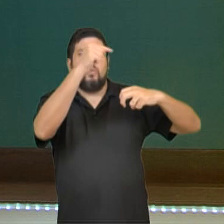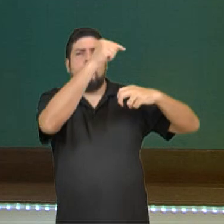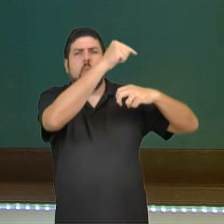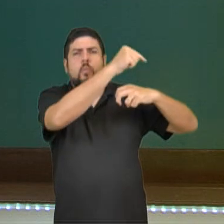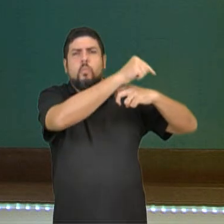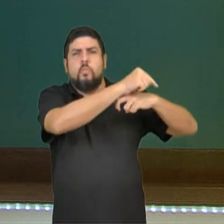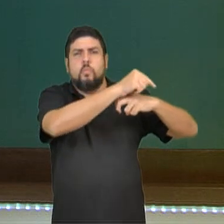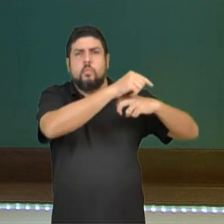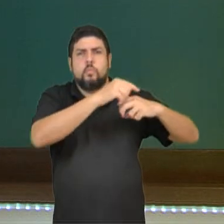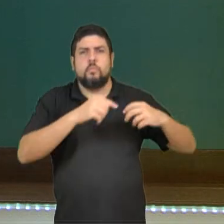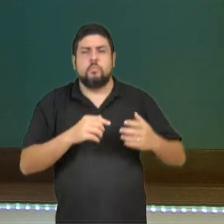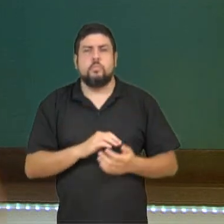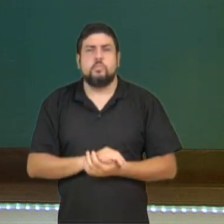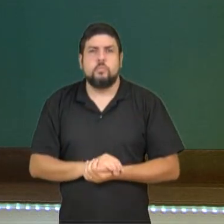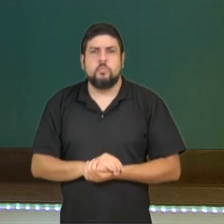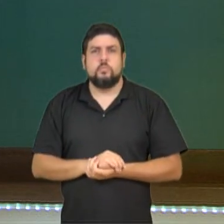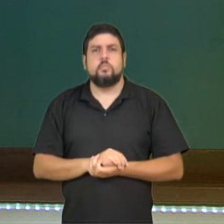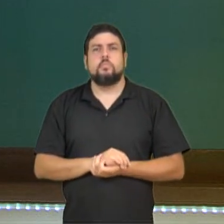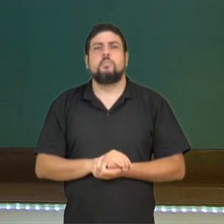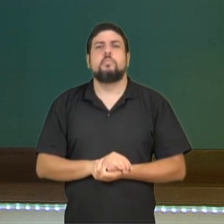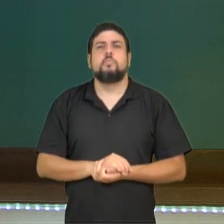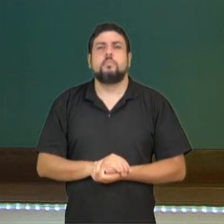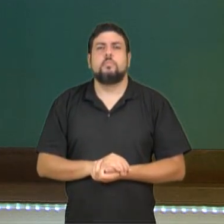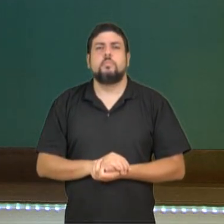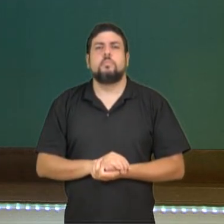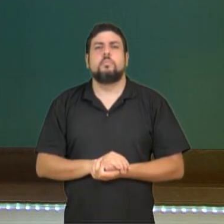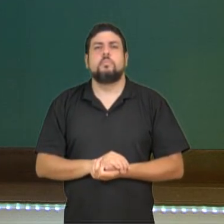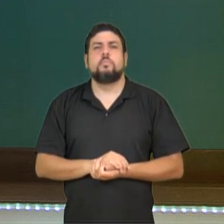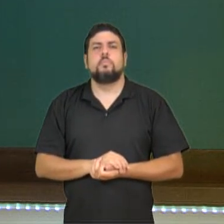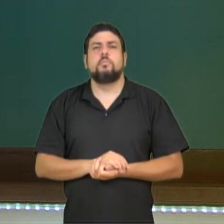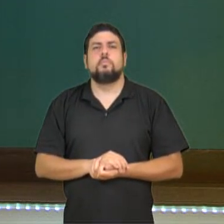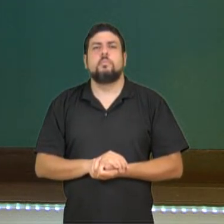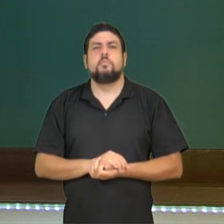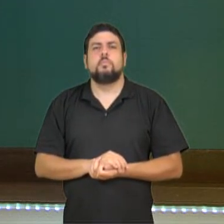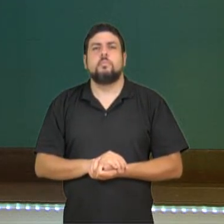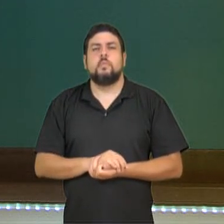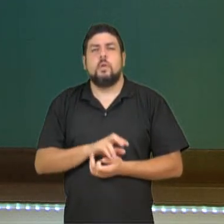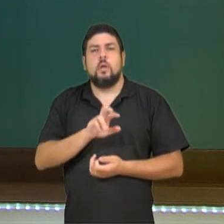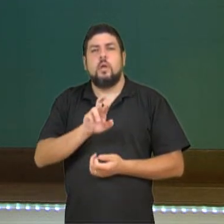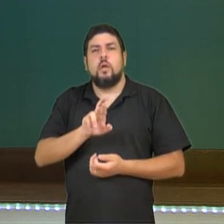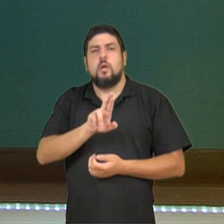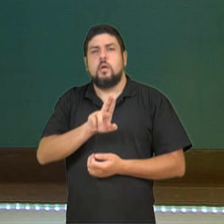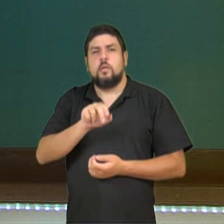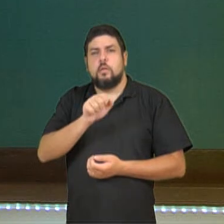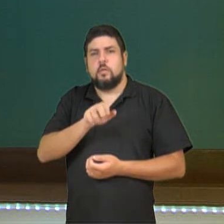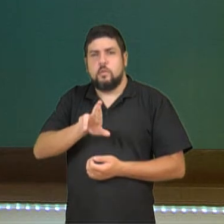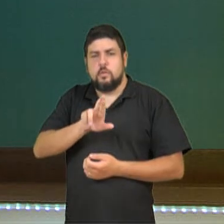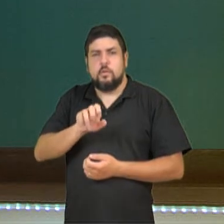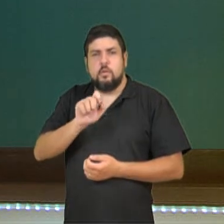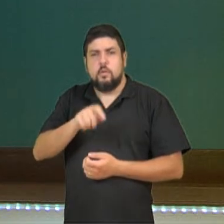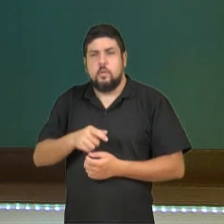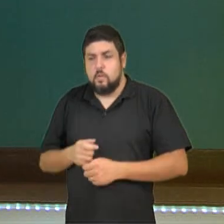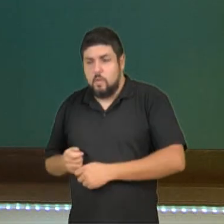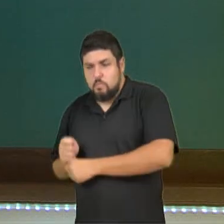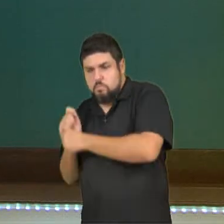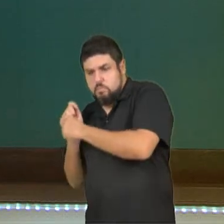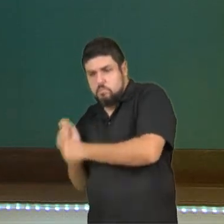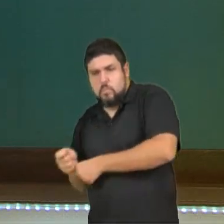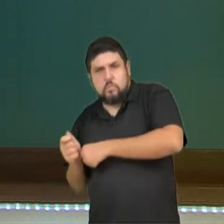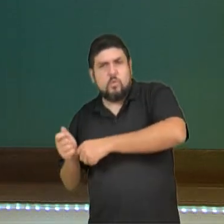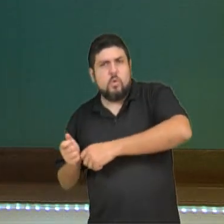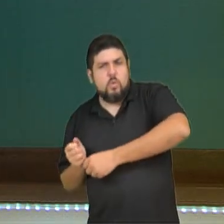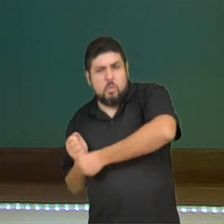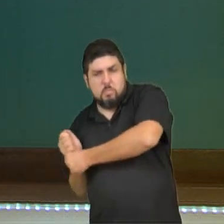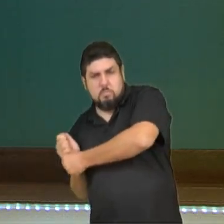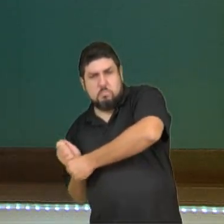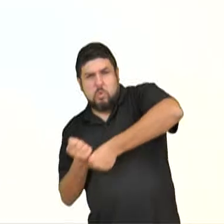lembra? Outfield, não conseguem buscar essa bola. E o runner é o corredor. Rebati, eu me torno runner. Eu vou correr entre as